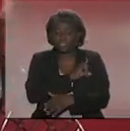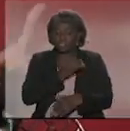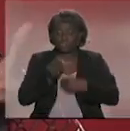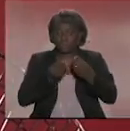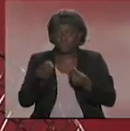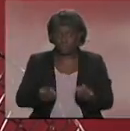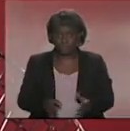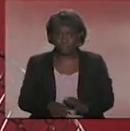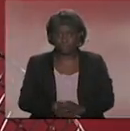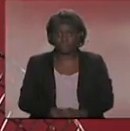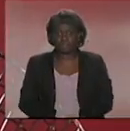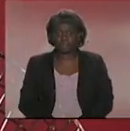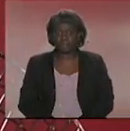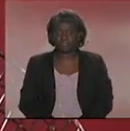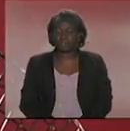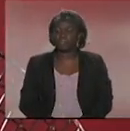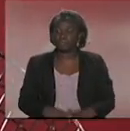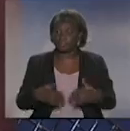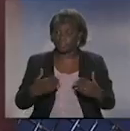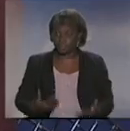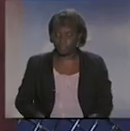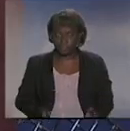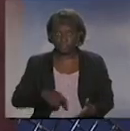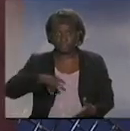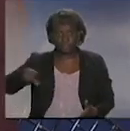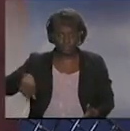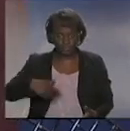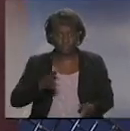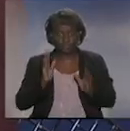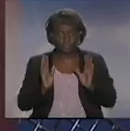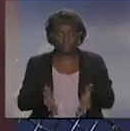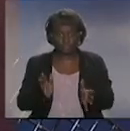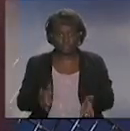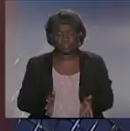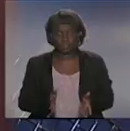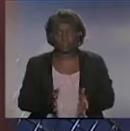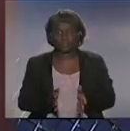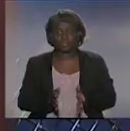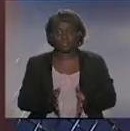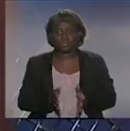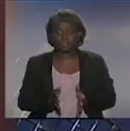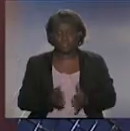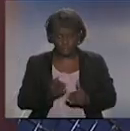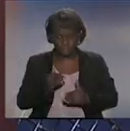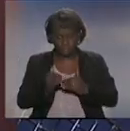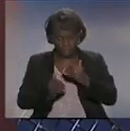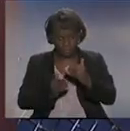está nesse contexto? Então, nós já